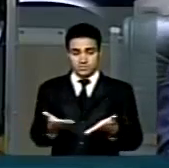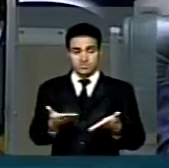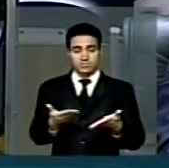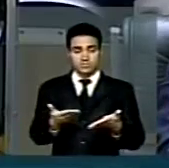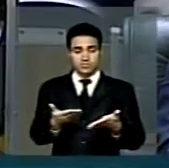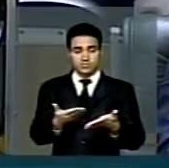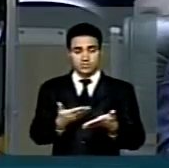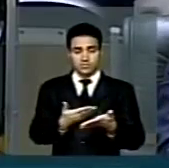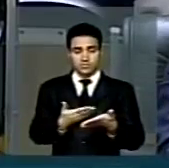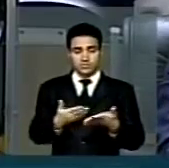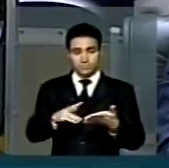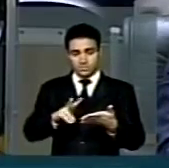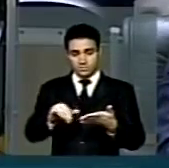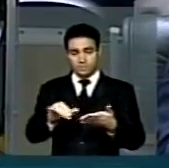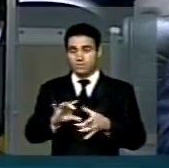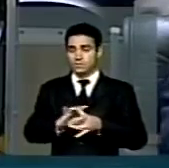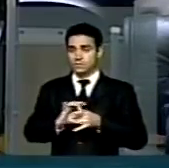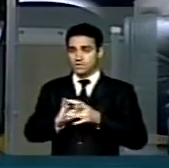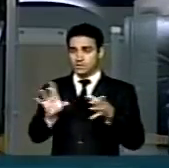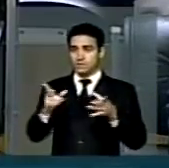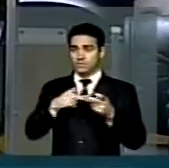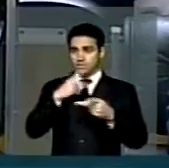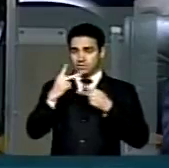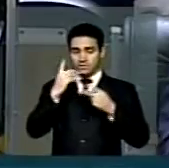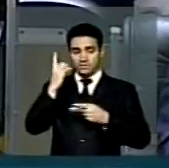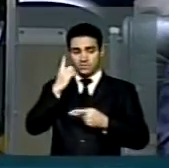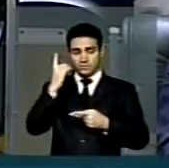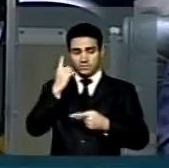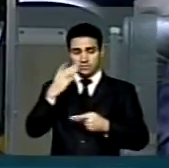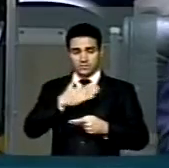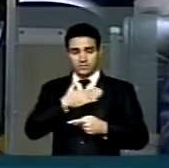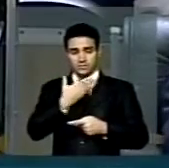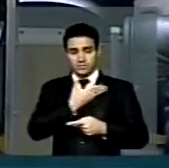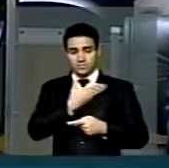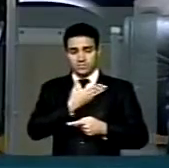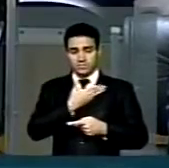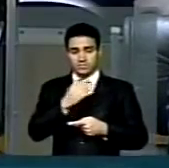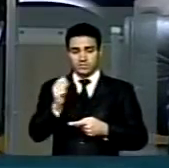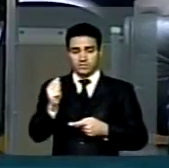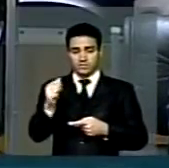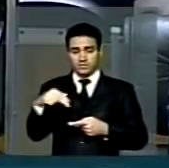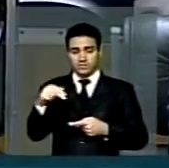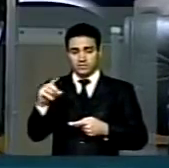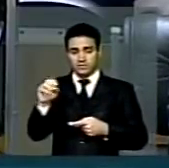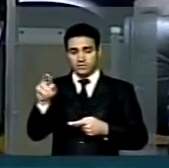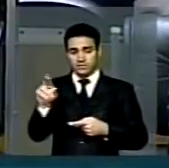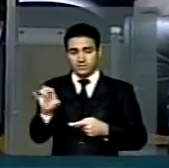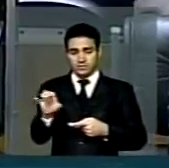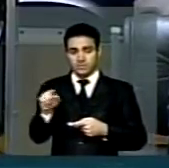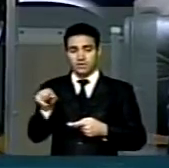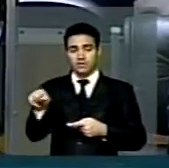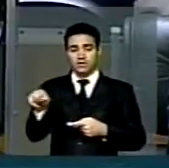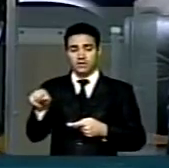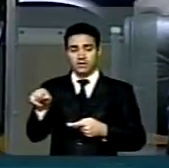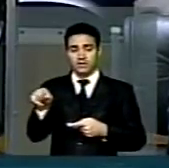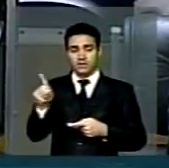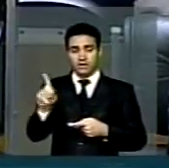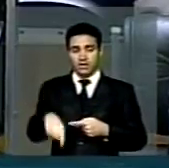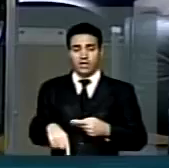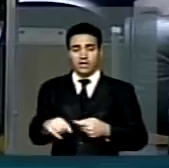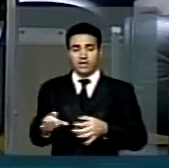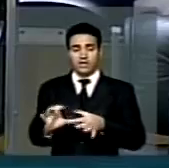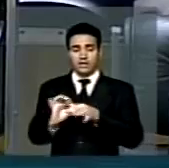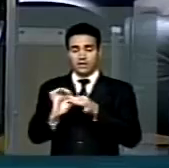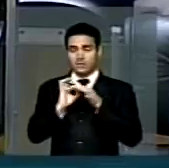vamos passar a palavra ao nobre e querido companheiro deputado André Figueiredo, meu parceiro